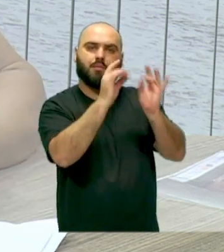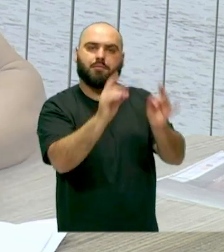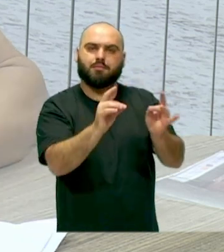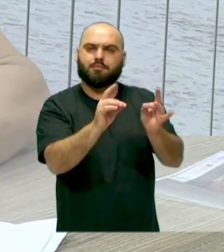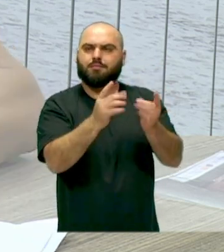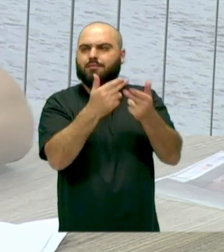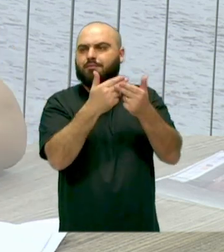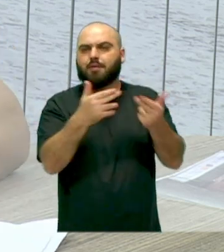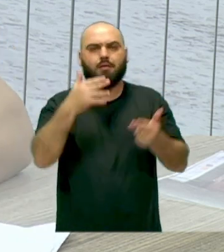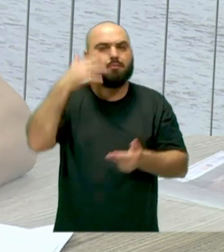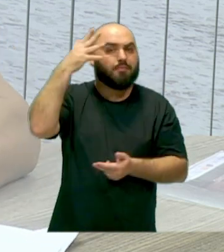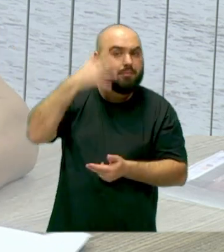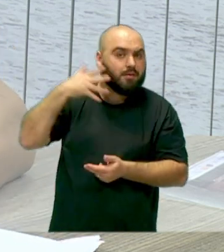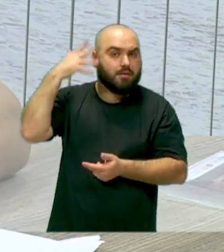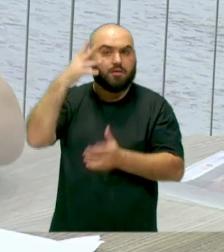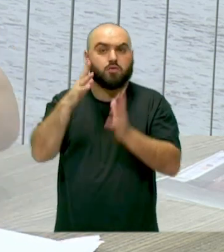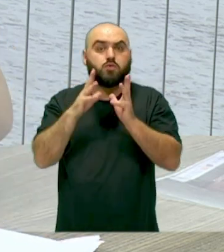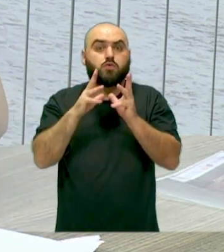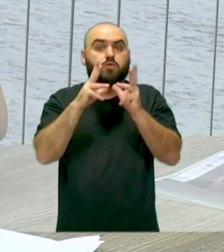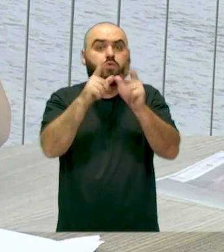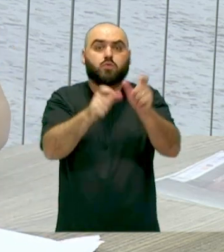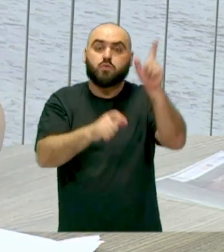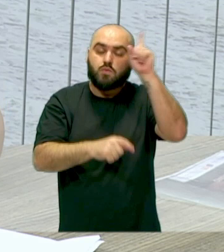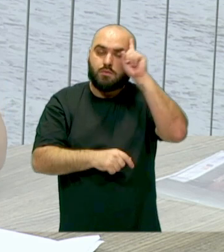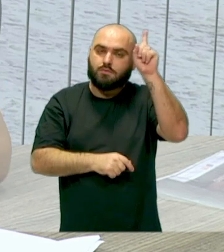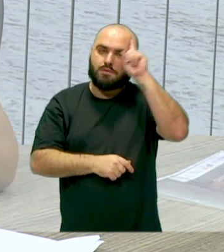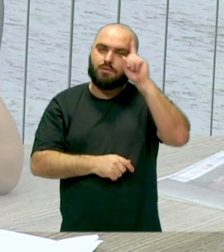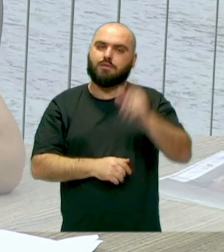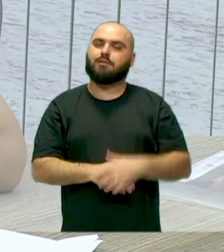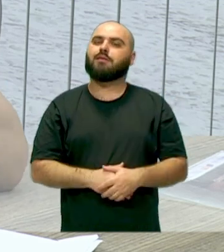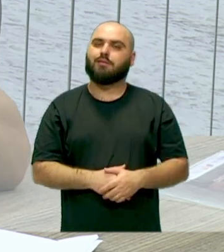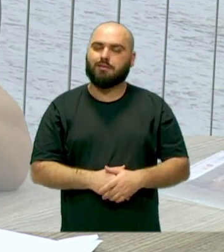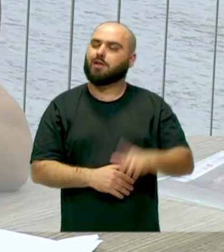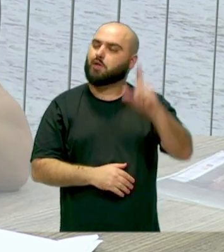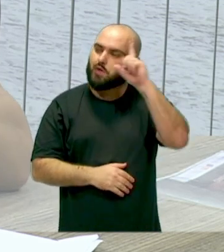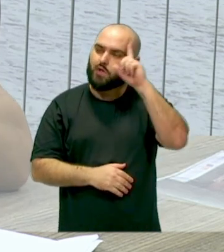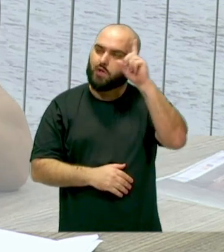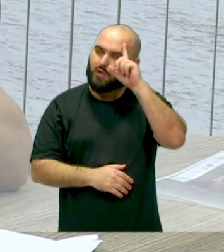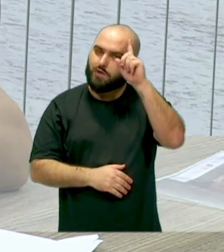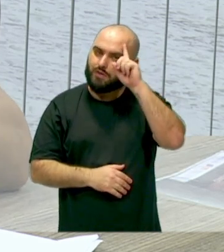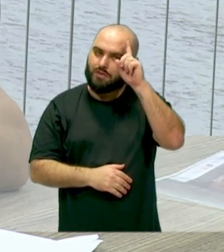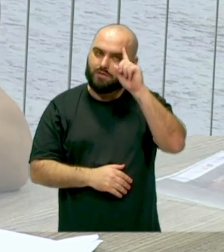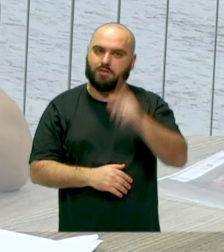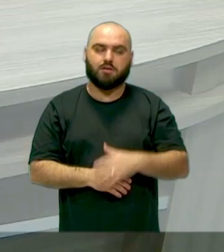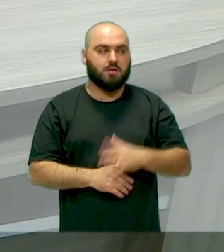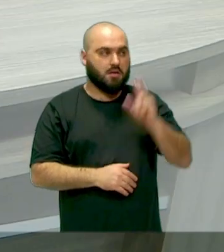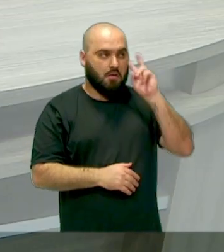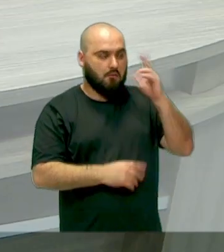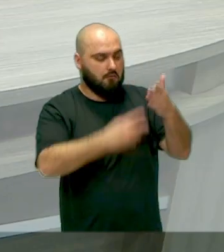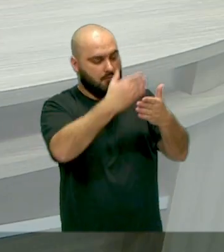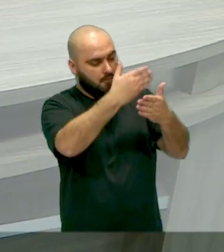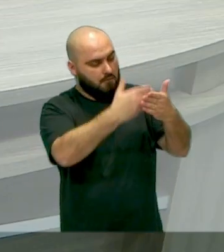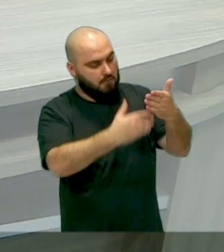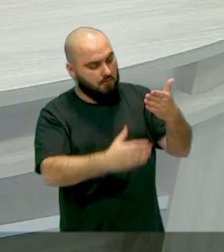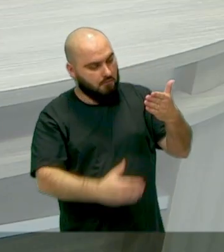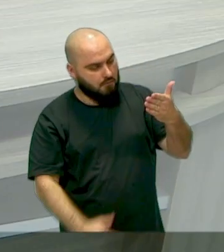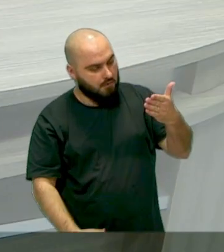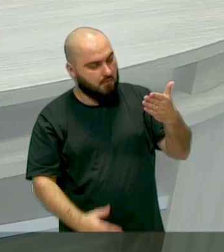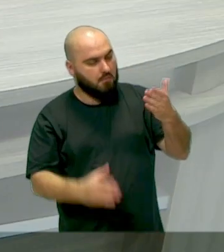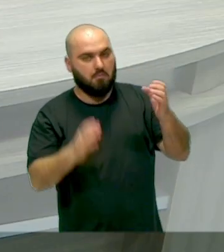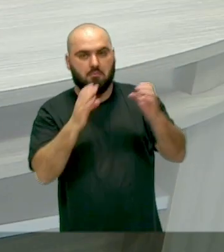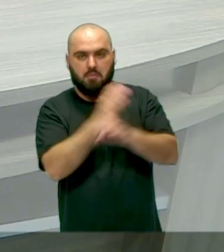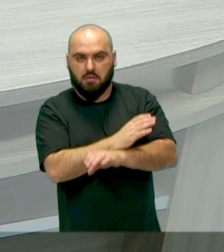enfim, palestras todos os dias. Eu estou vendo aqui, tem toda a programação